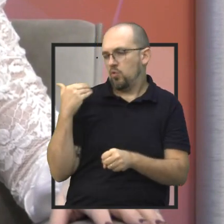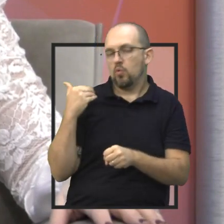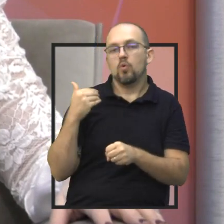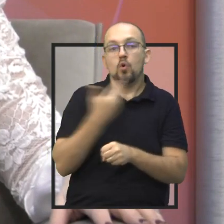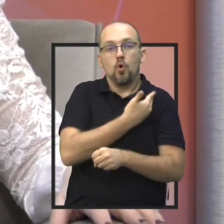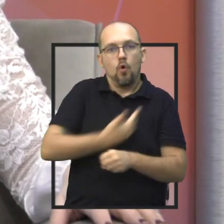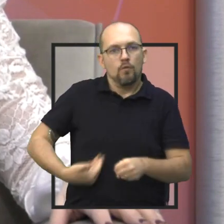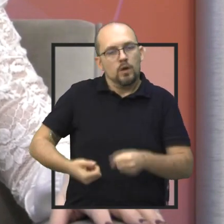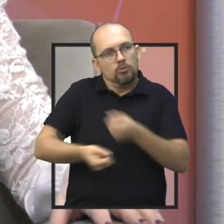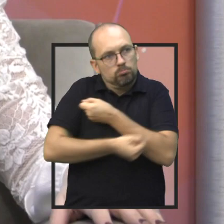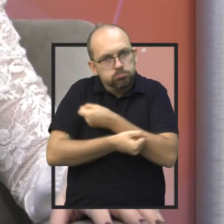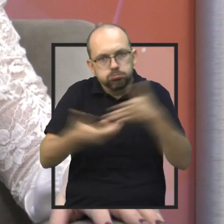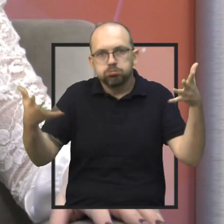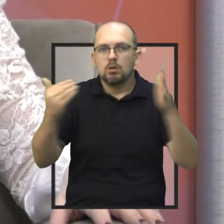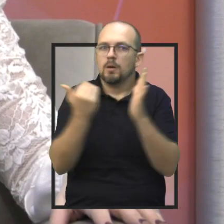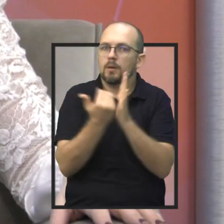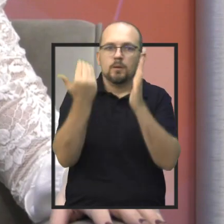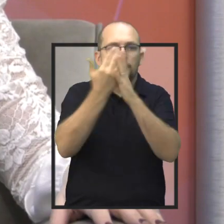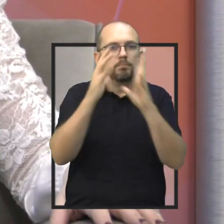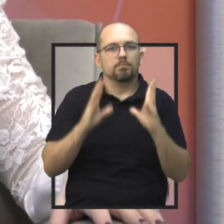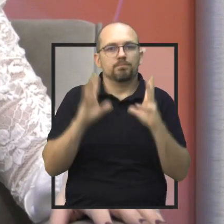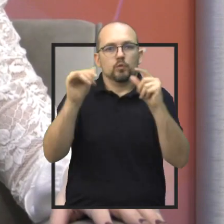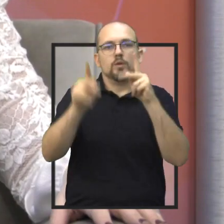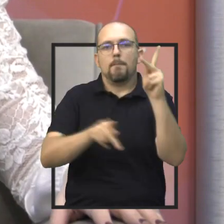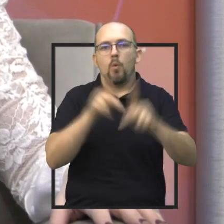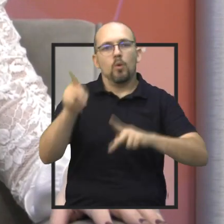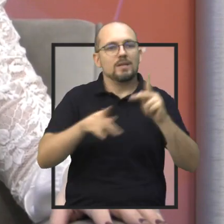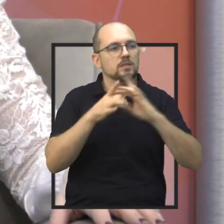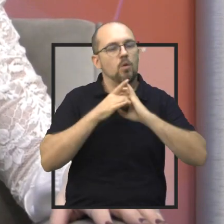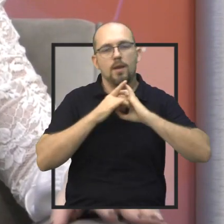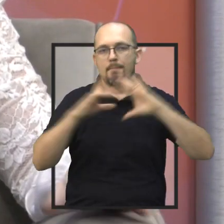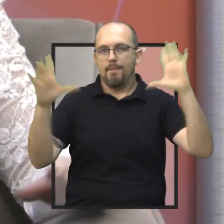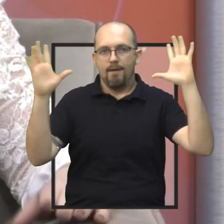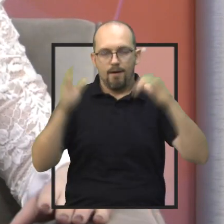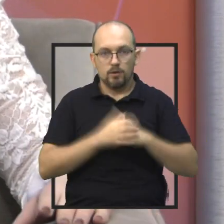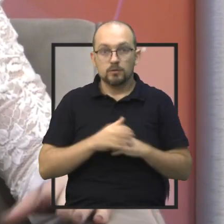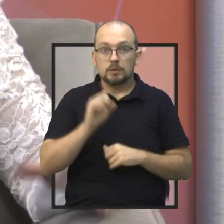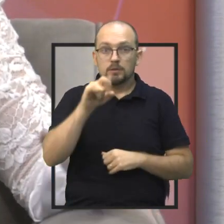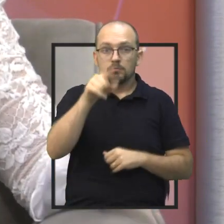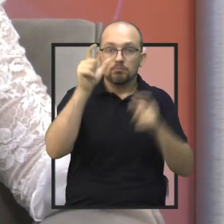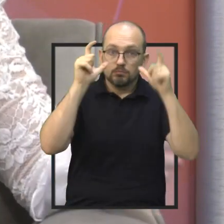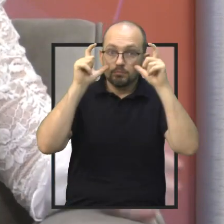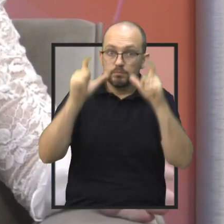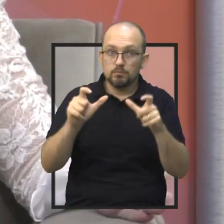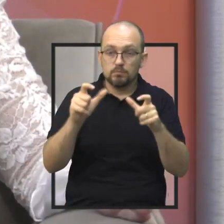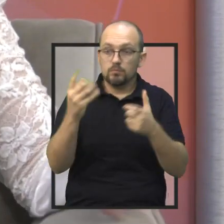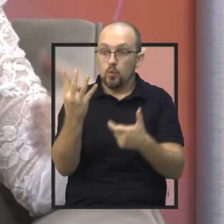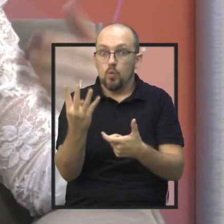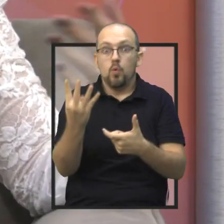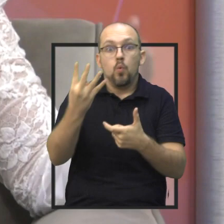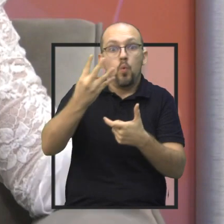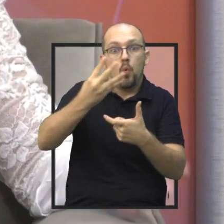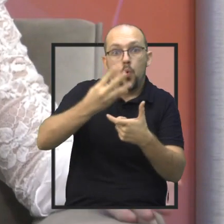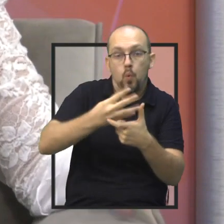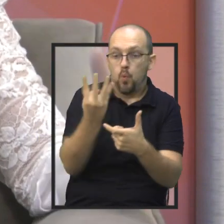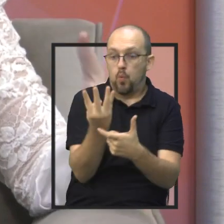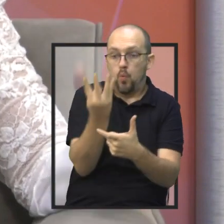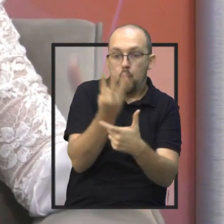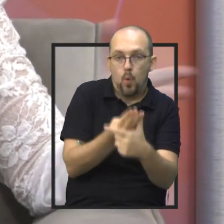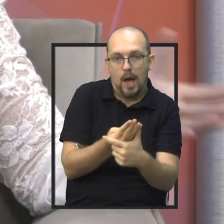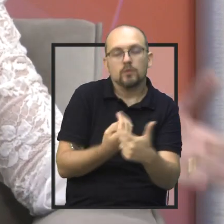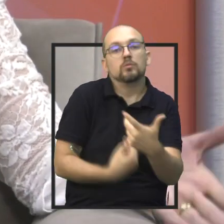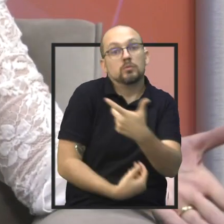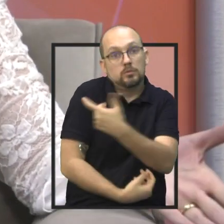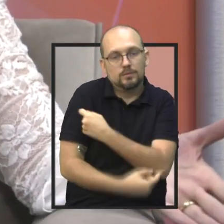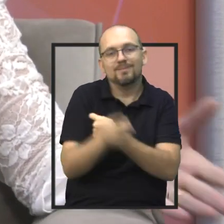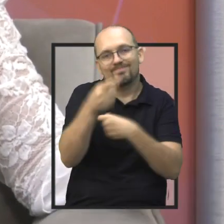o Ministério da Saúde liberou para toda a população. E quem tiver interesse em vacinar com a quadrivalente ou com a quadrivalente high